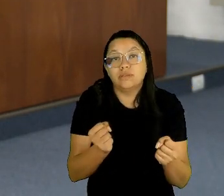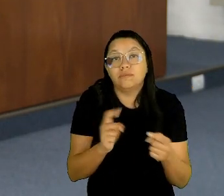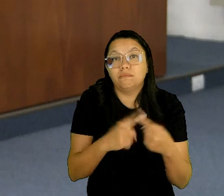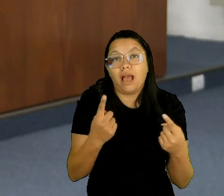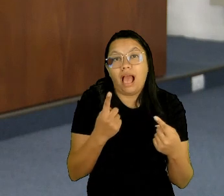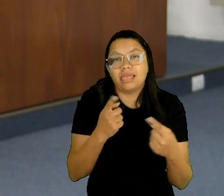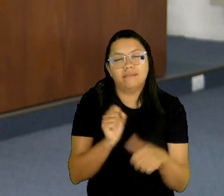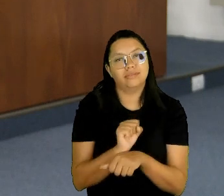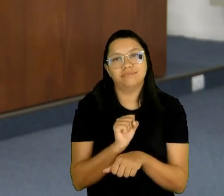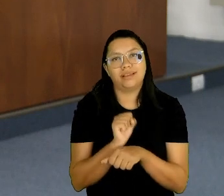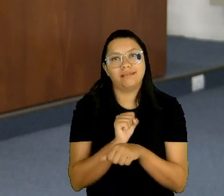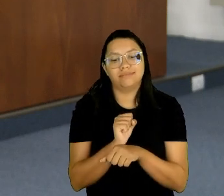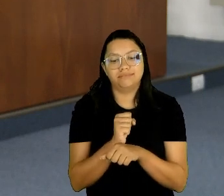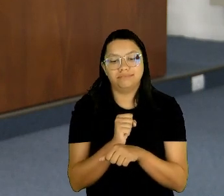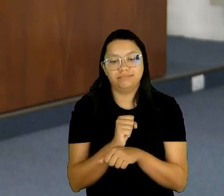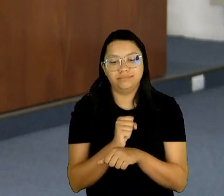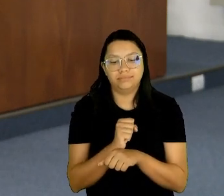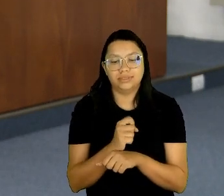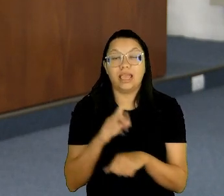esperado.